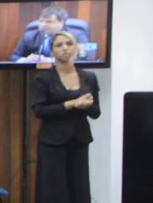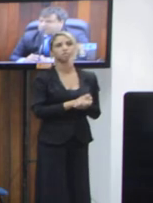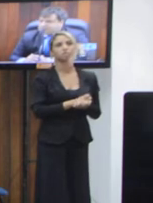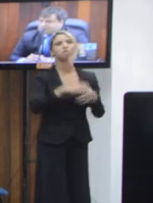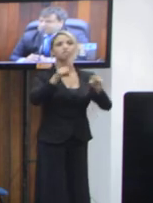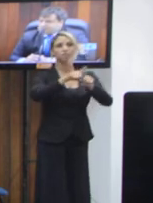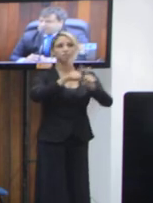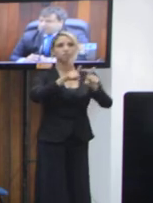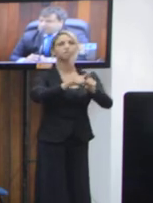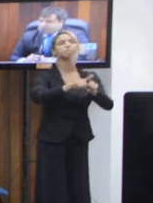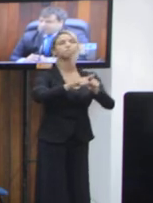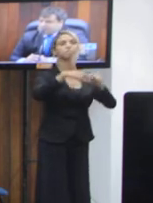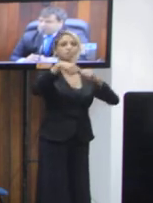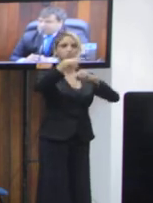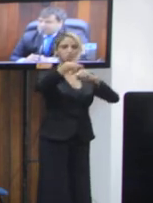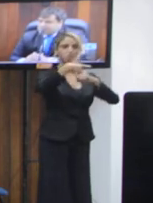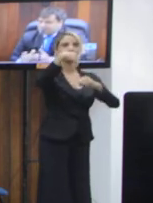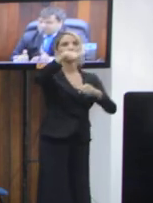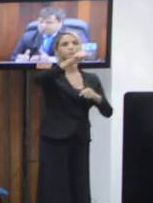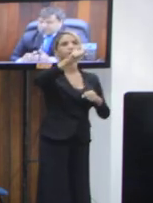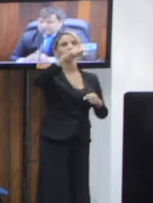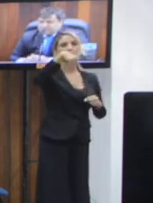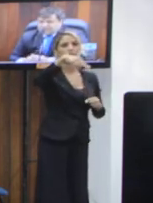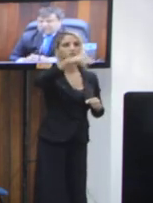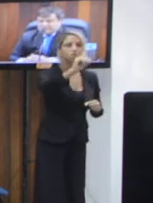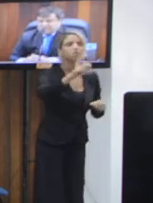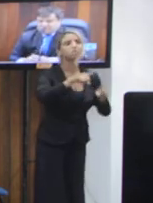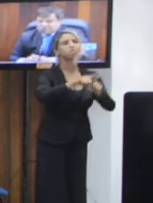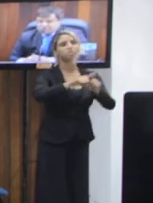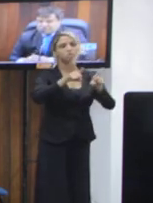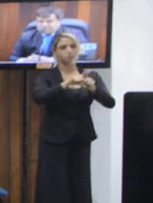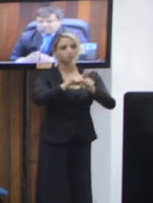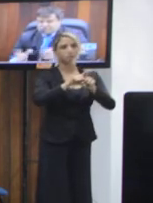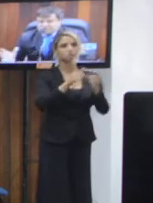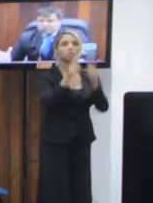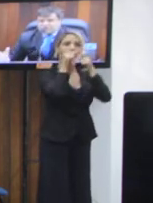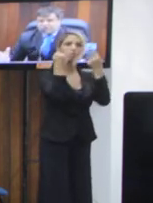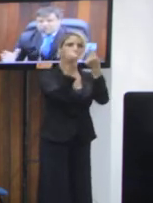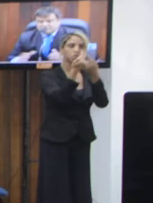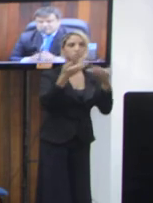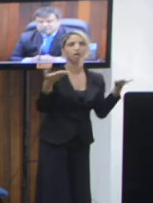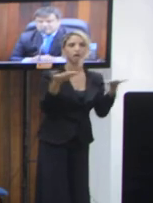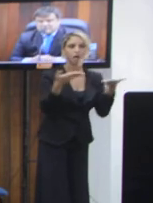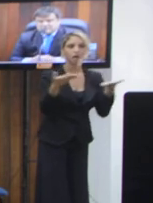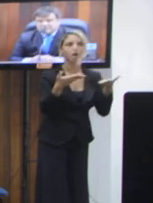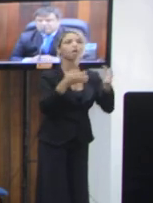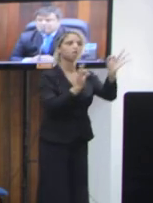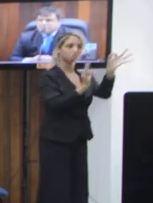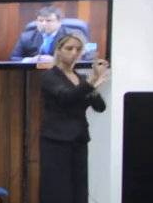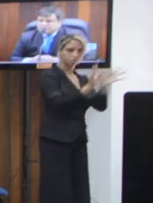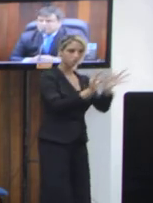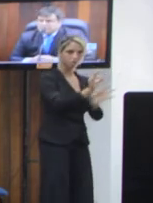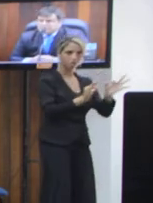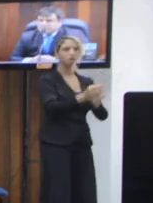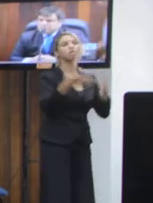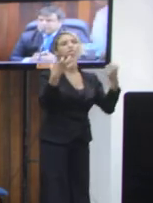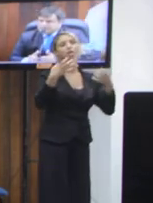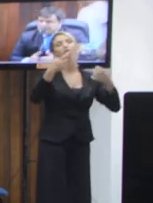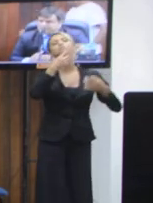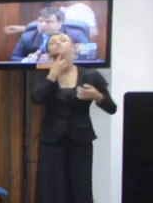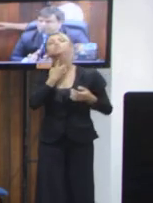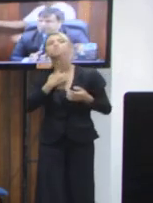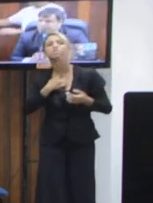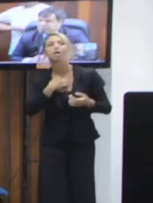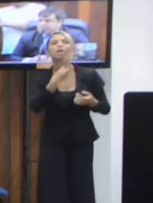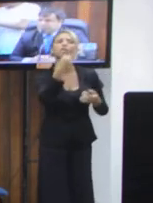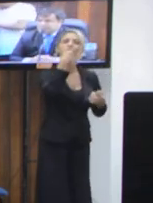Magno, que será o procurador dessa casa. Então, a equipe que no geral se forma, quero desejar toda a sorte do mundo, todo o trabalho,